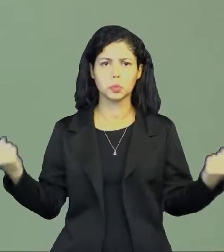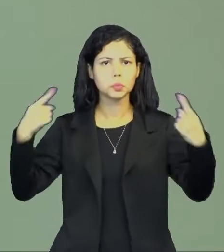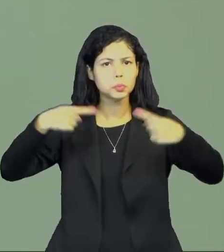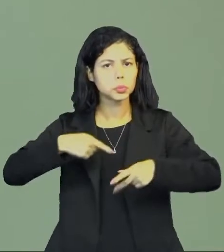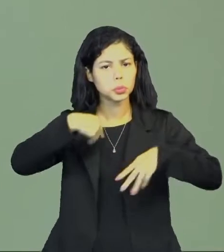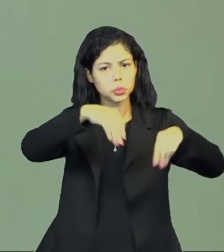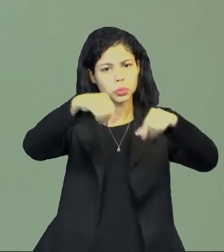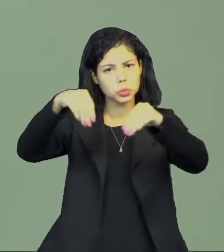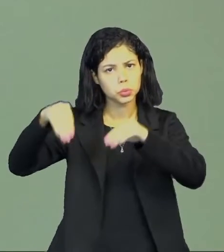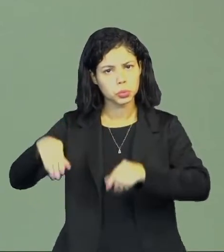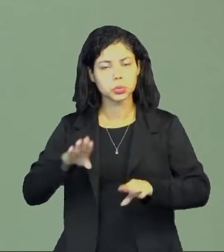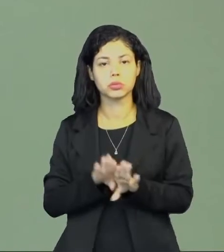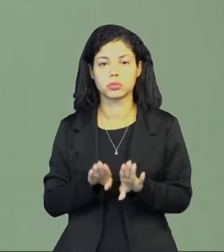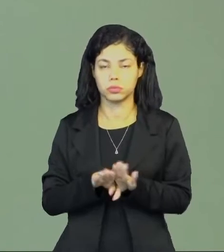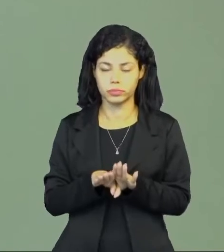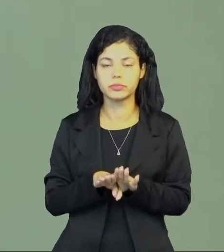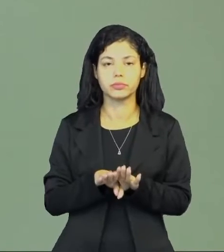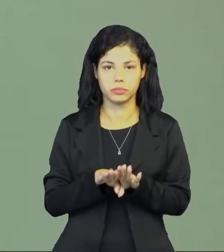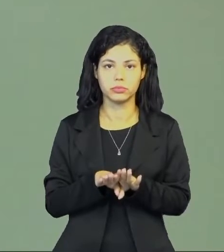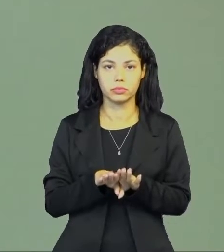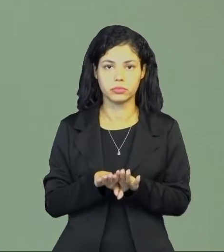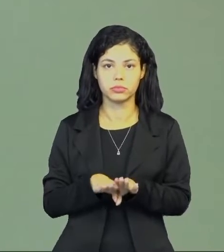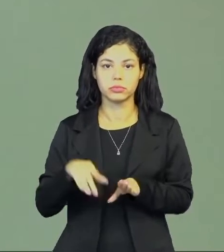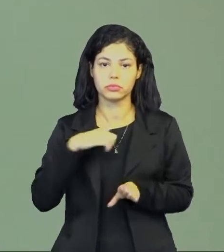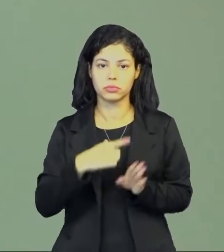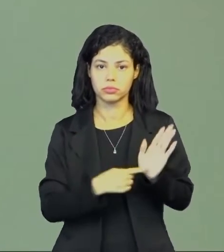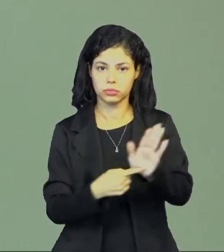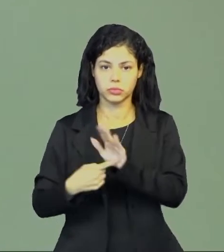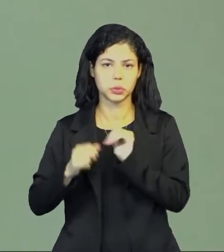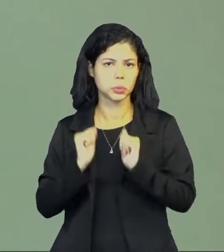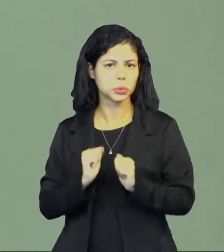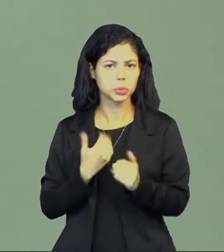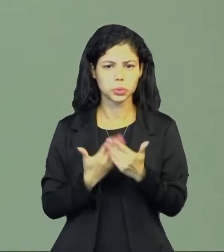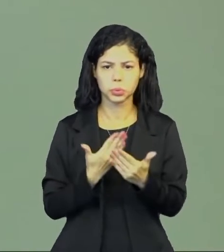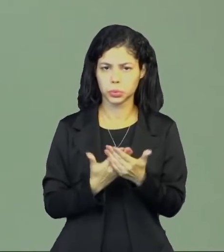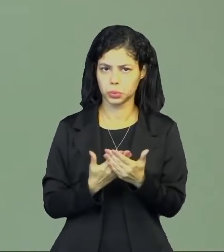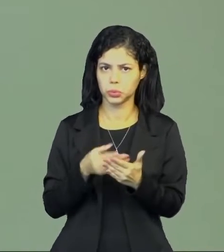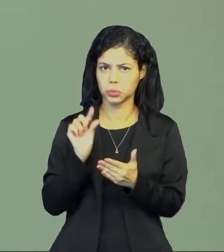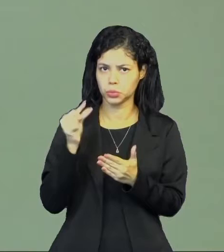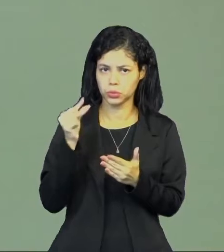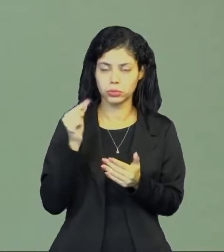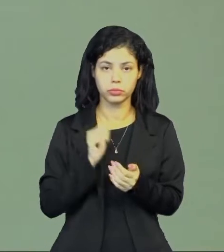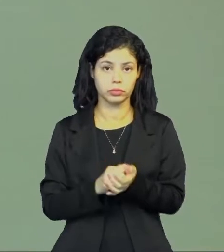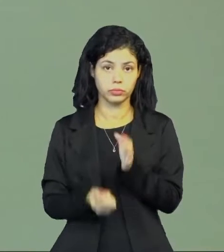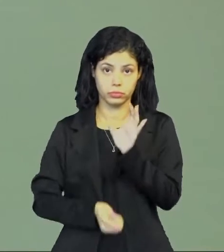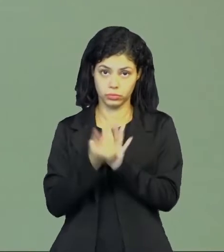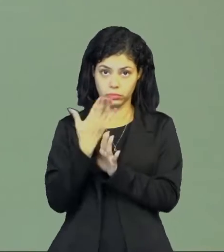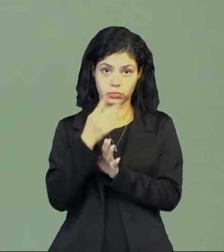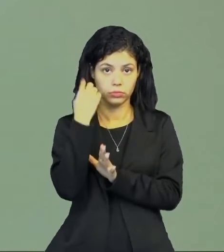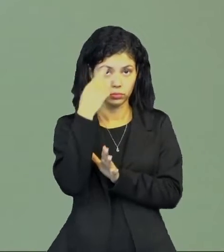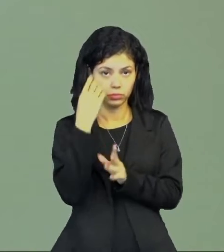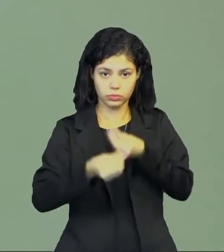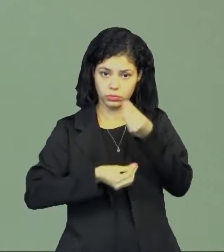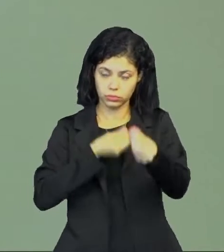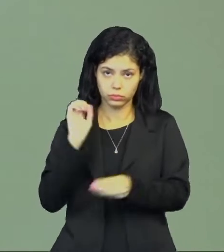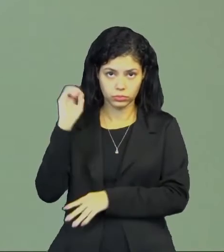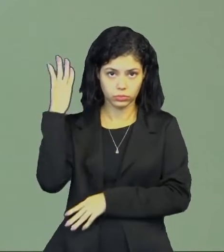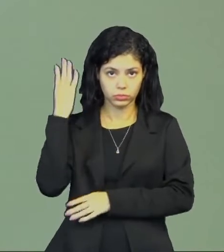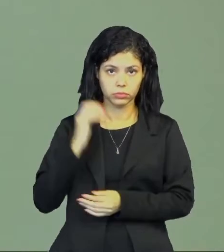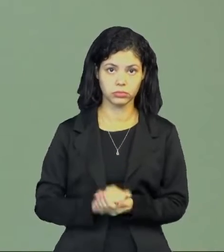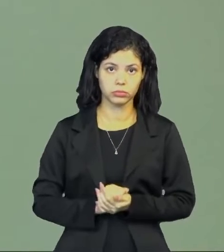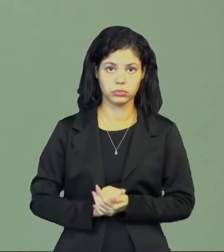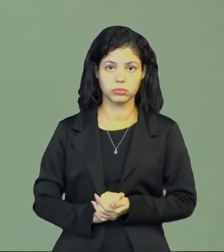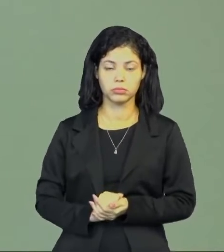por territórios. Então, né, já deixo até recomendado, se você puder estudar um pouquinho da origem da Espanha, né, como se formou